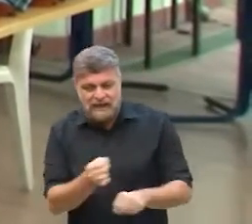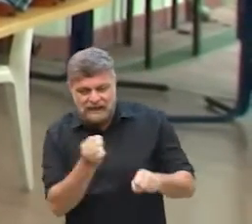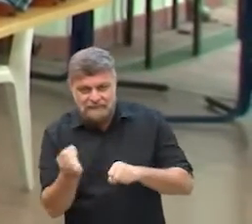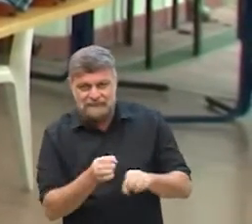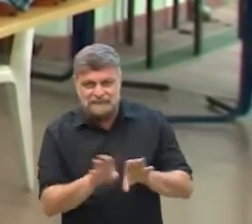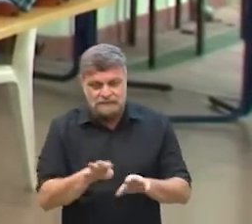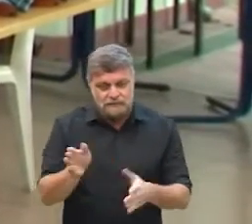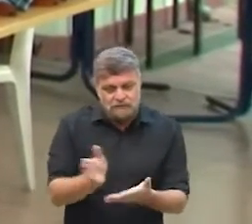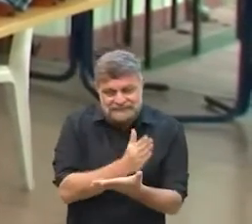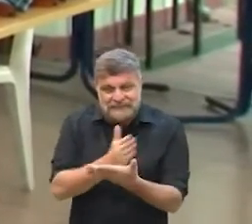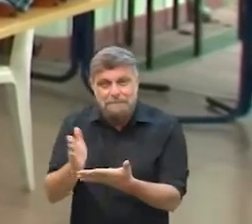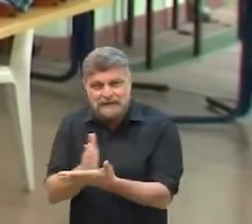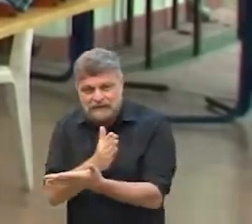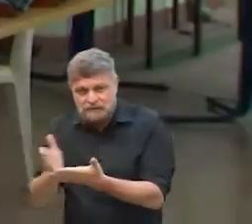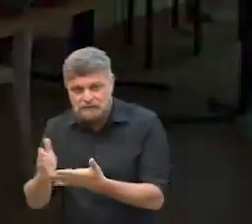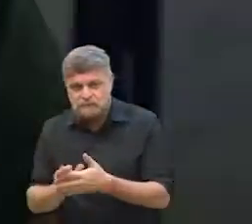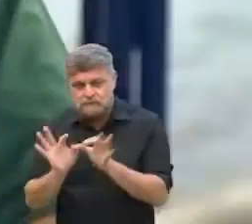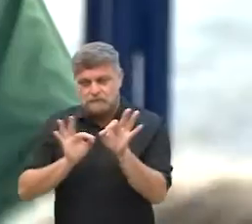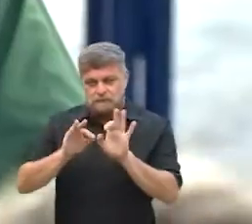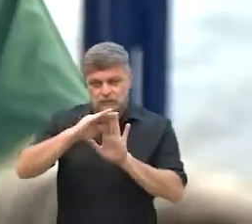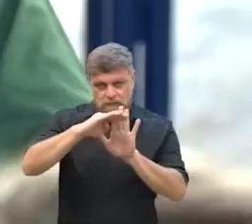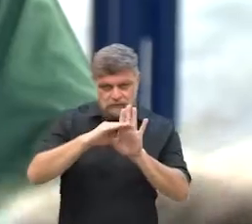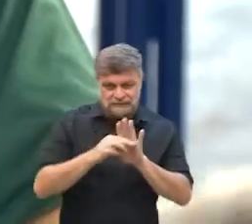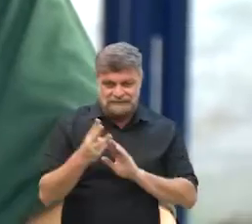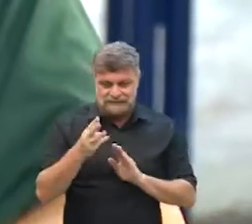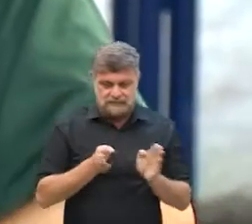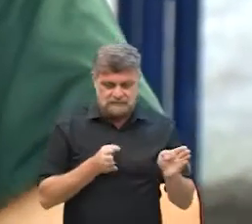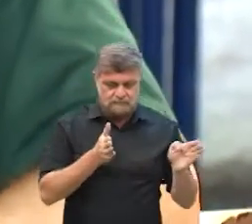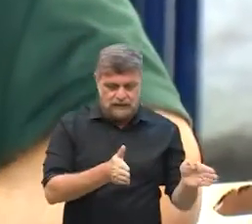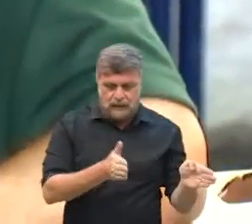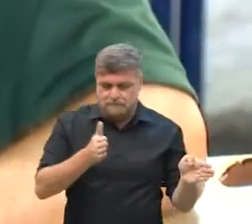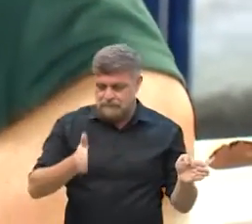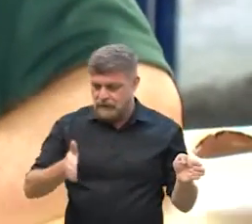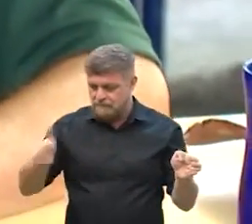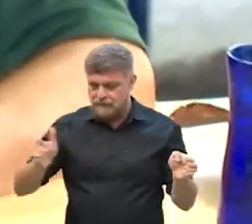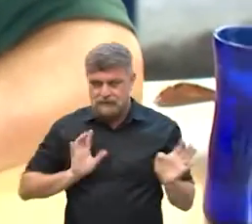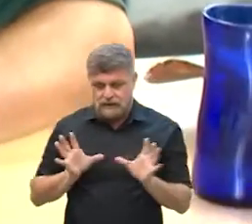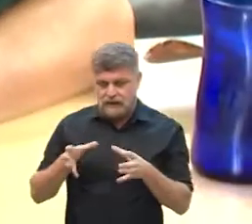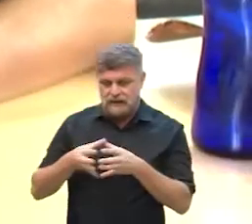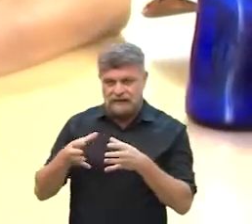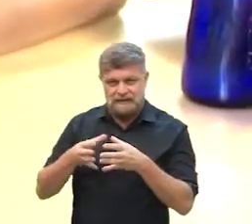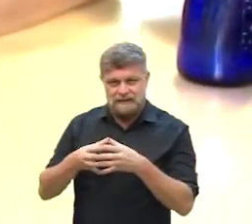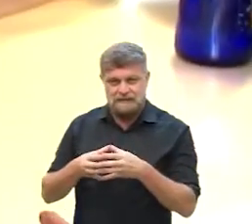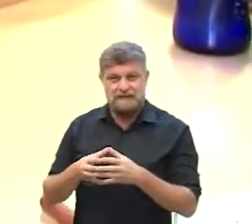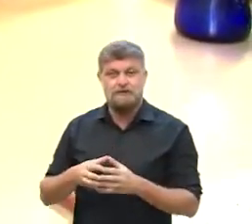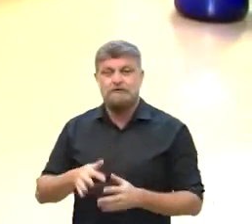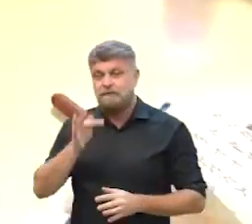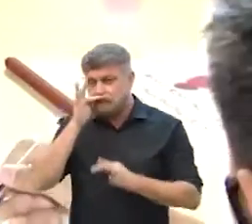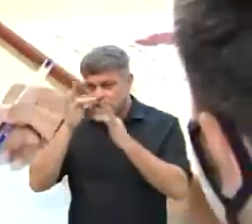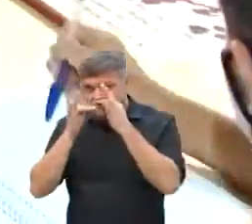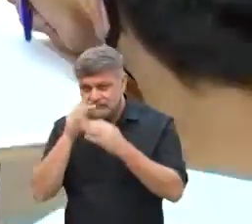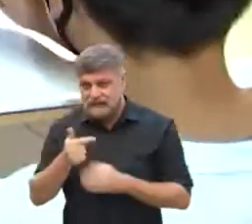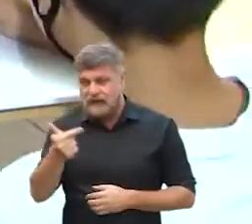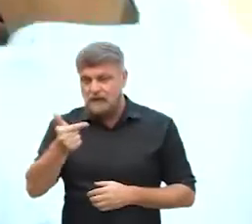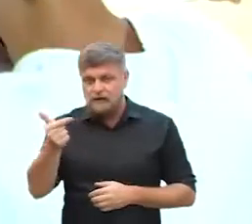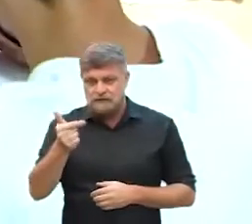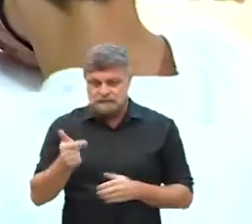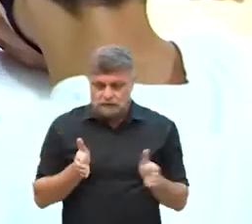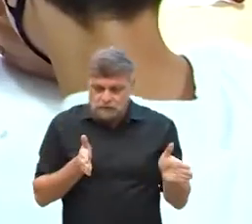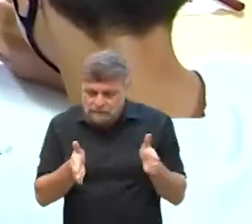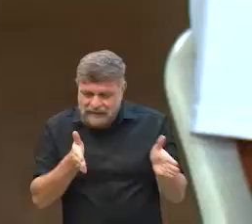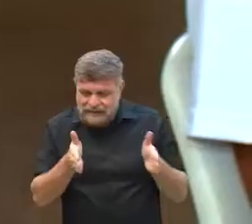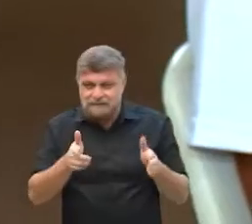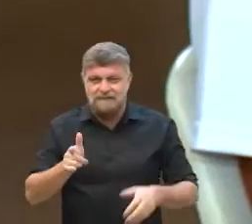organizador, departamento de limpeza e o separador. O projeto tem 3 fases e a galerinha do Grupo Primavera está chegando no